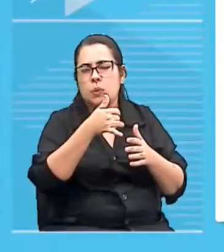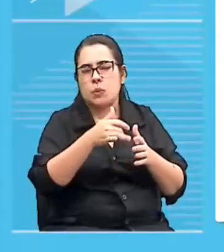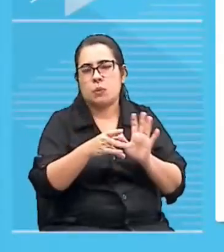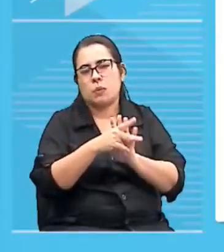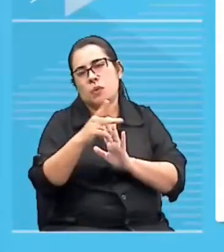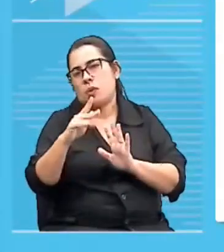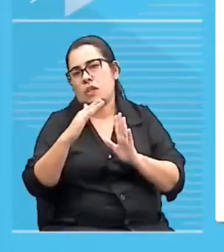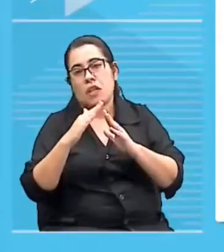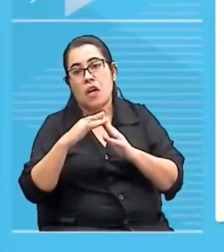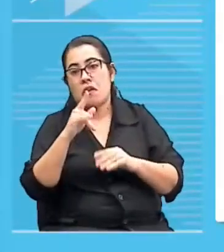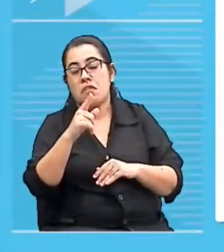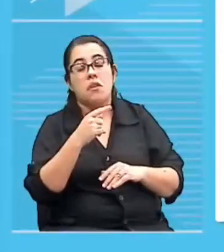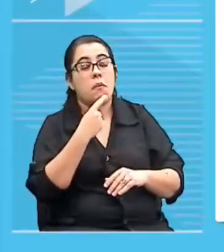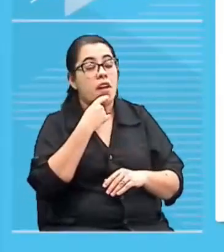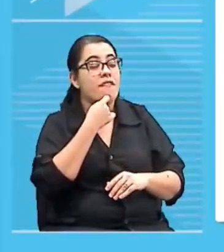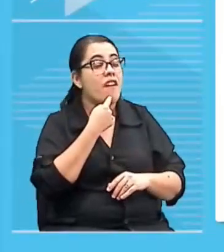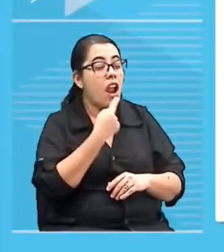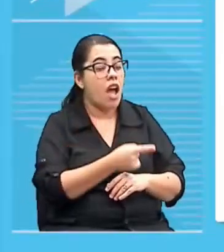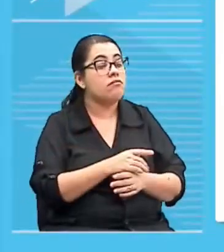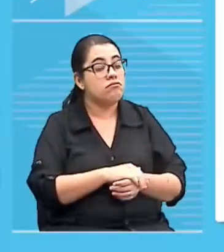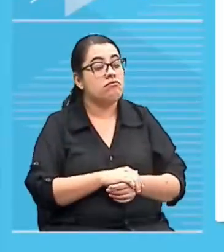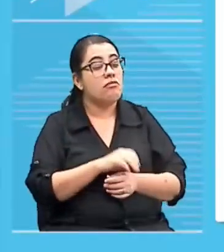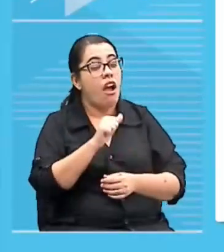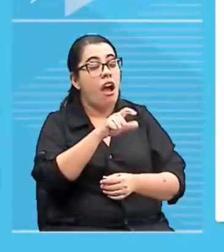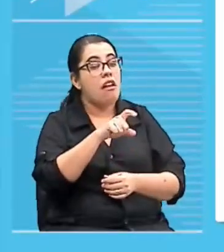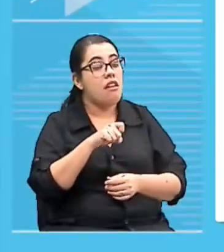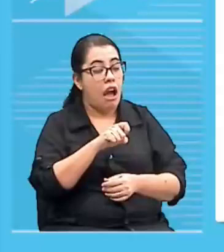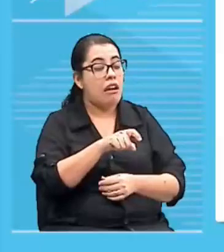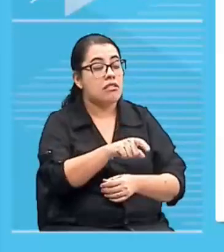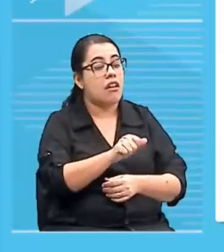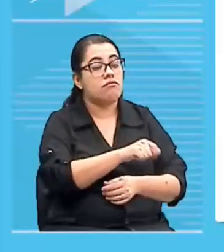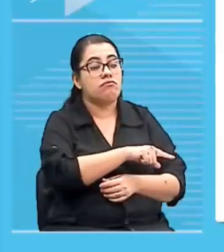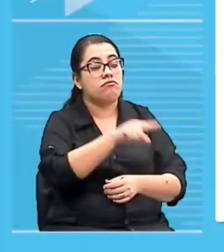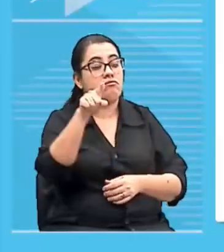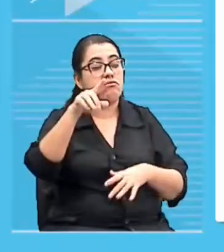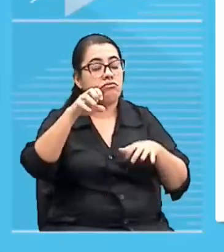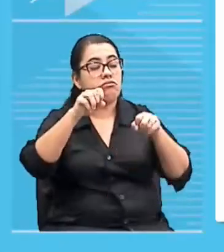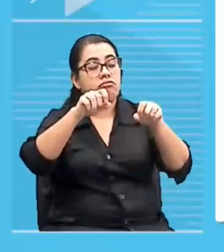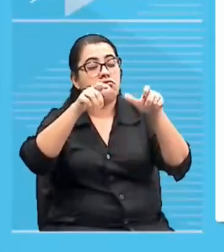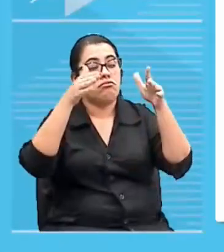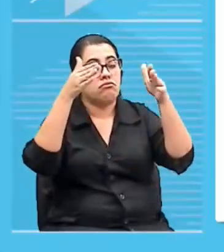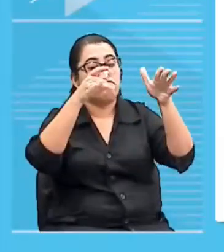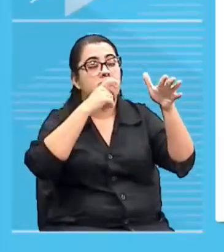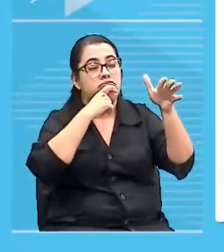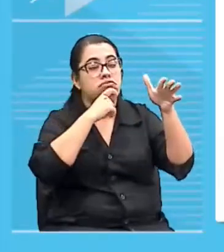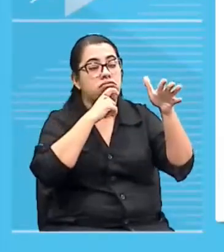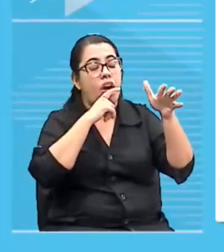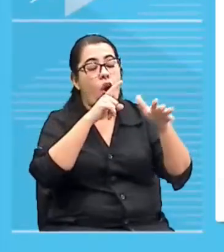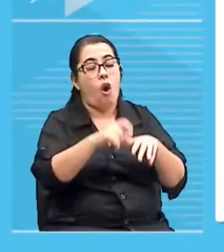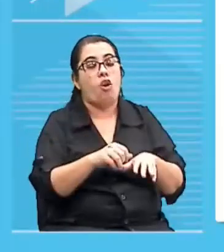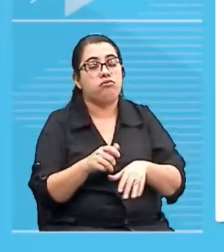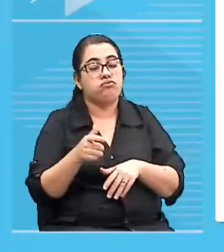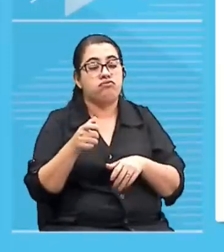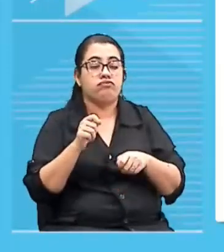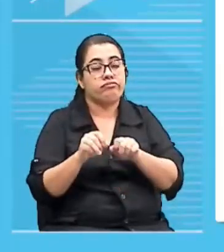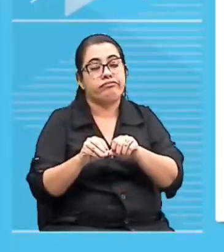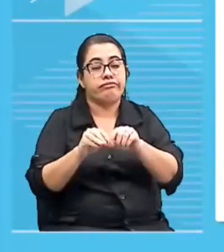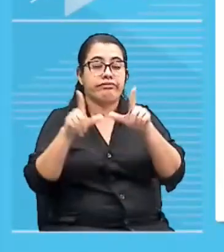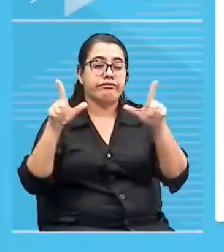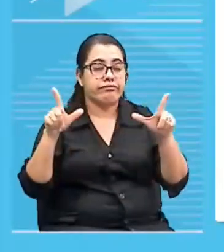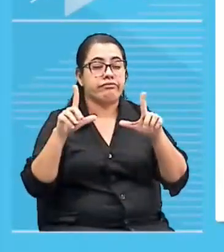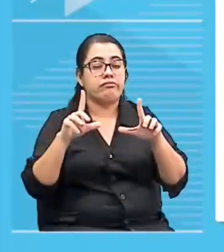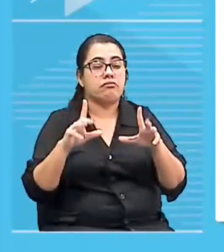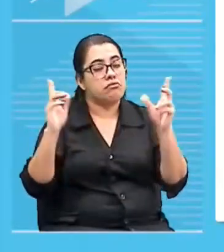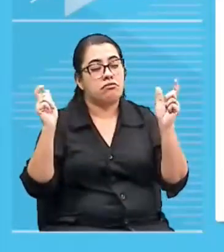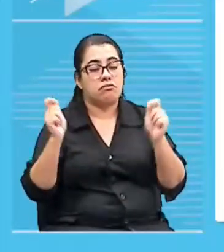dar comandos para ela de voz. Alexa, ligue o ar-condicionado. Ou Alexa, ligue a TV, por exemplo.